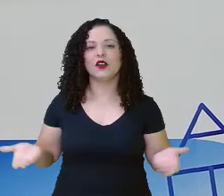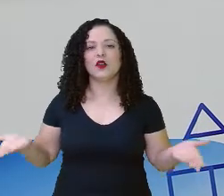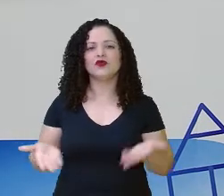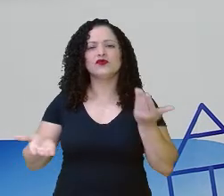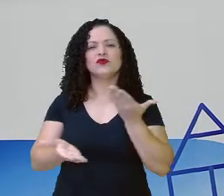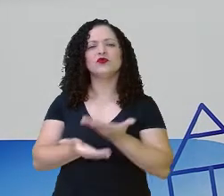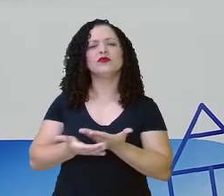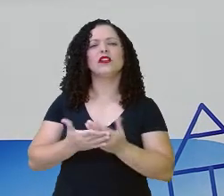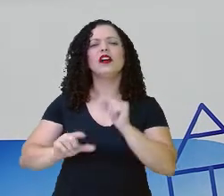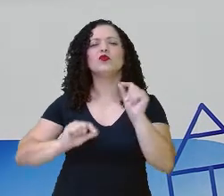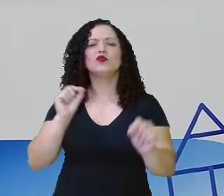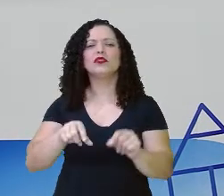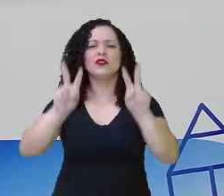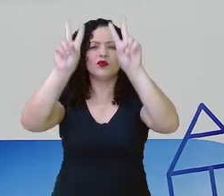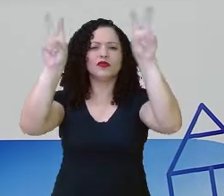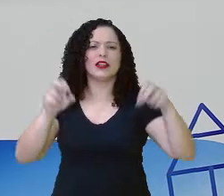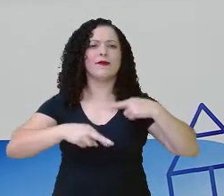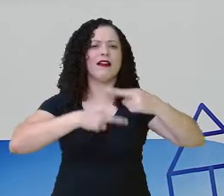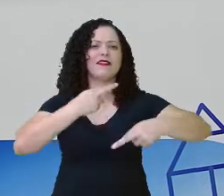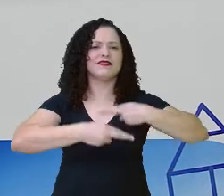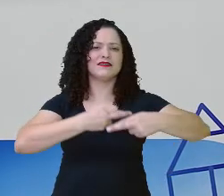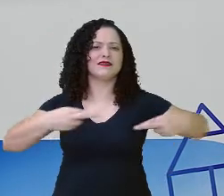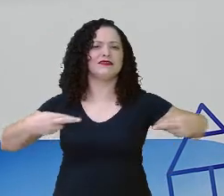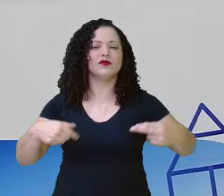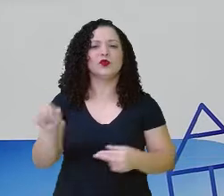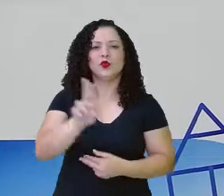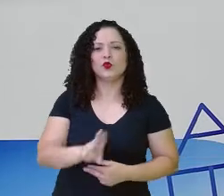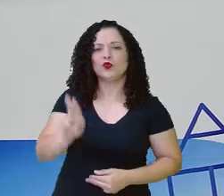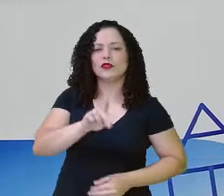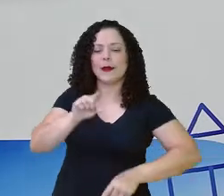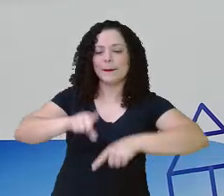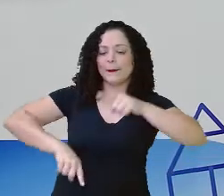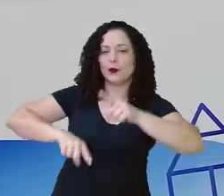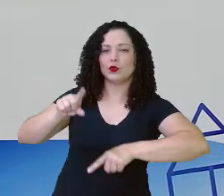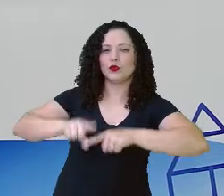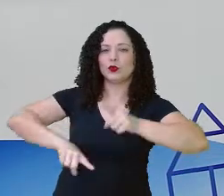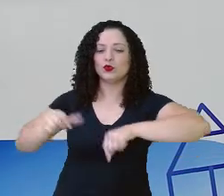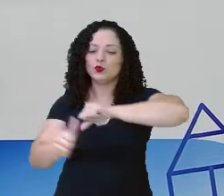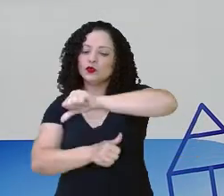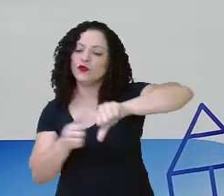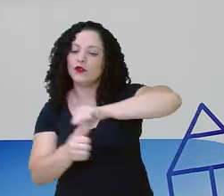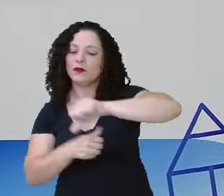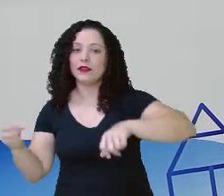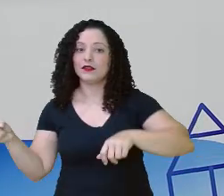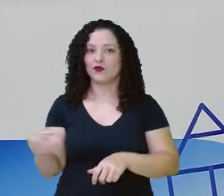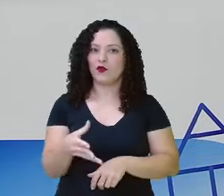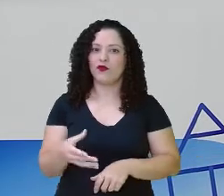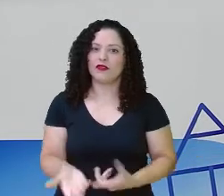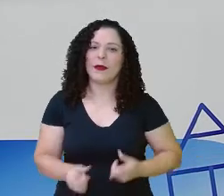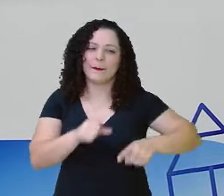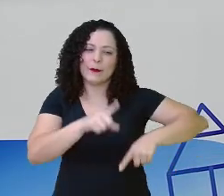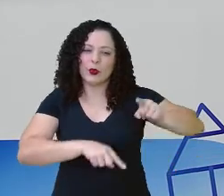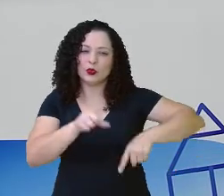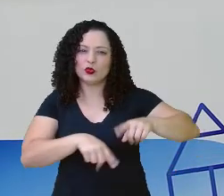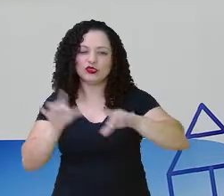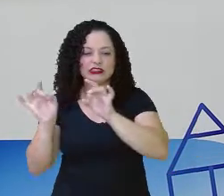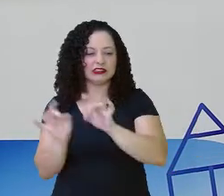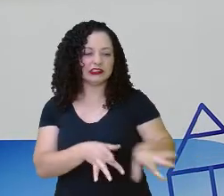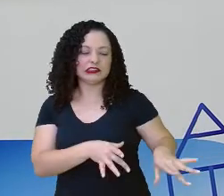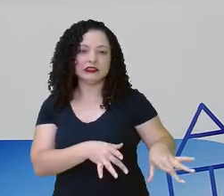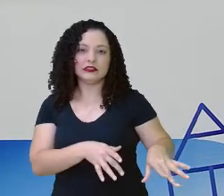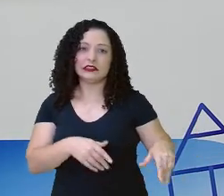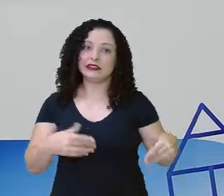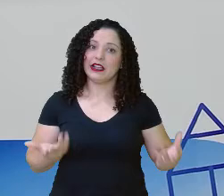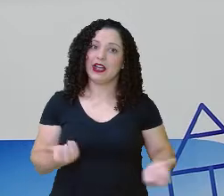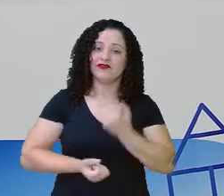conversar sobre reciclagem, o reaproveitamento de materiais que geralmente vão parar no lixo, e esse lixo